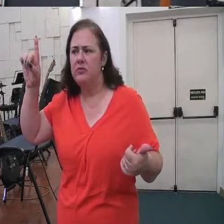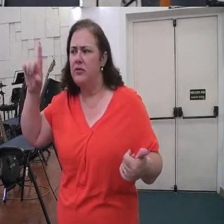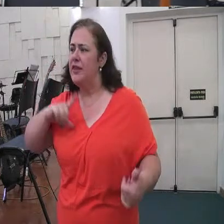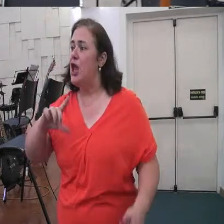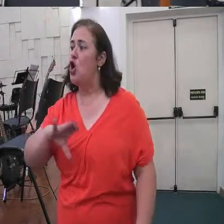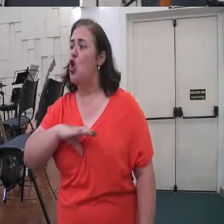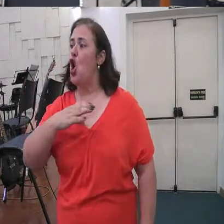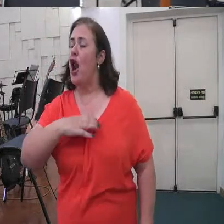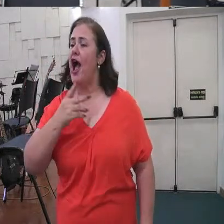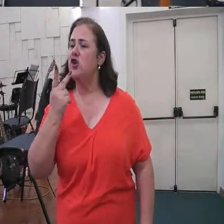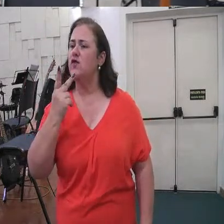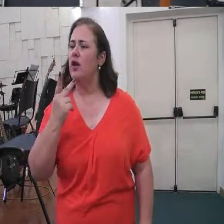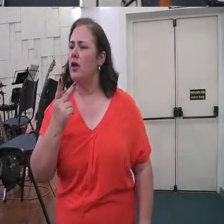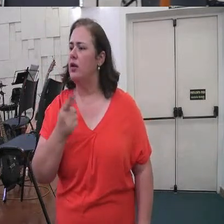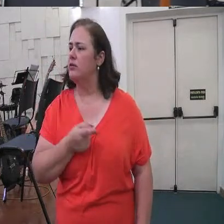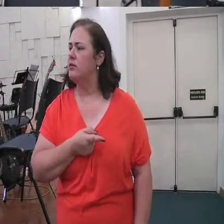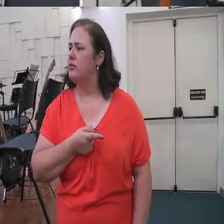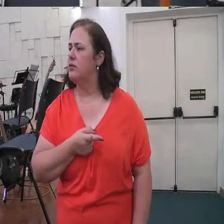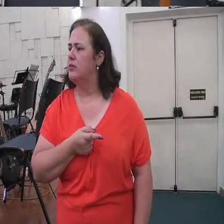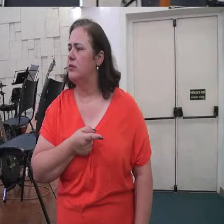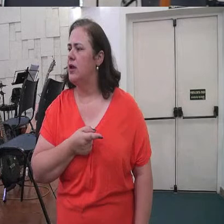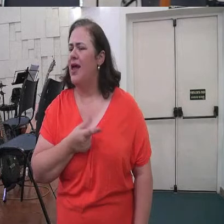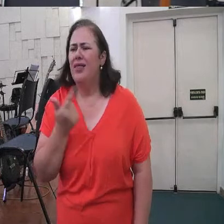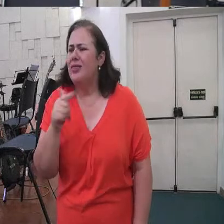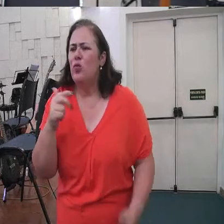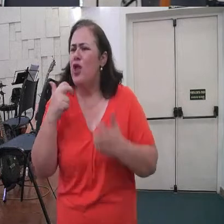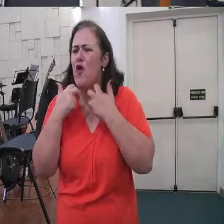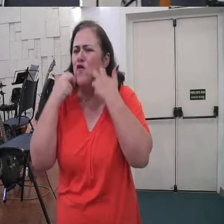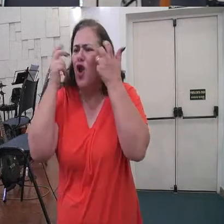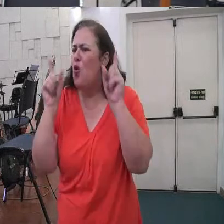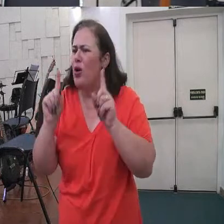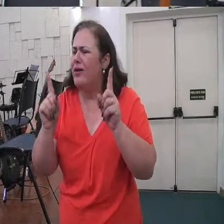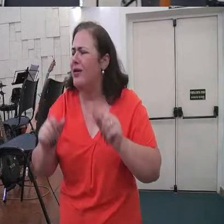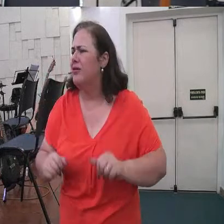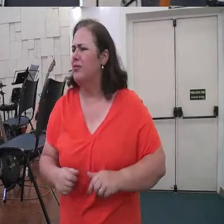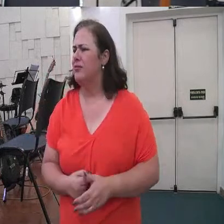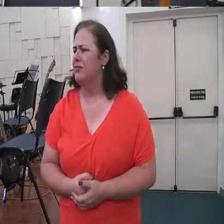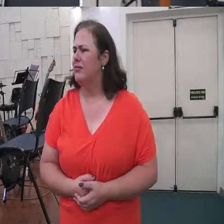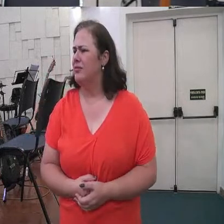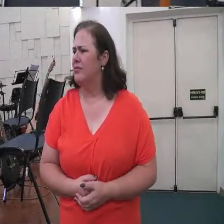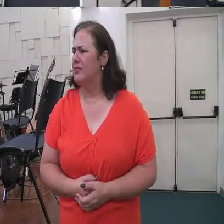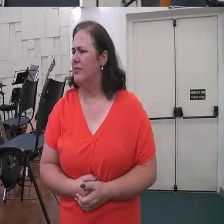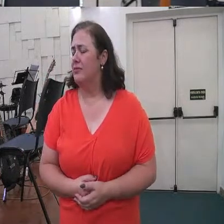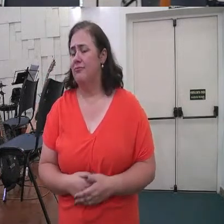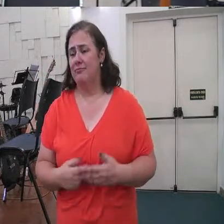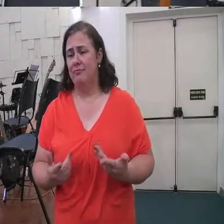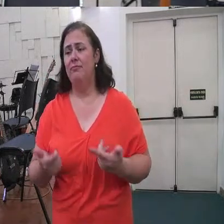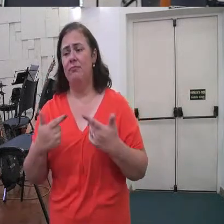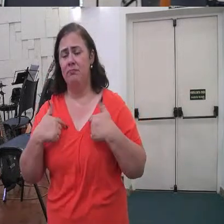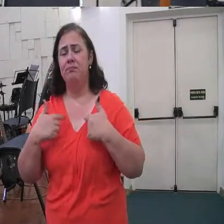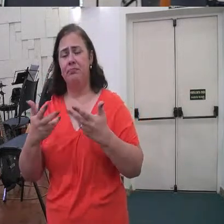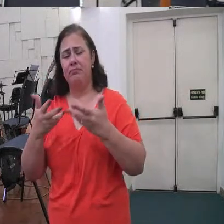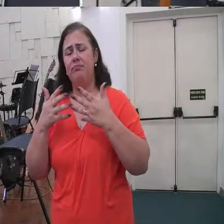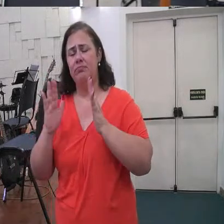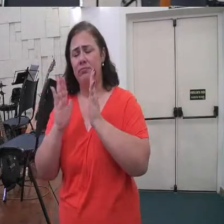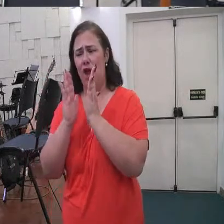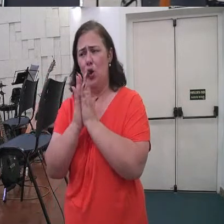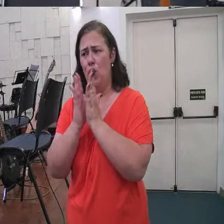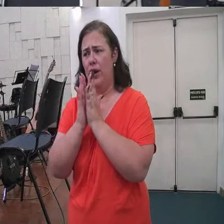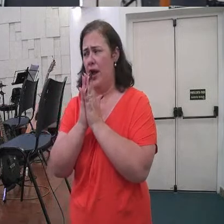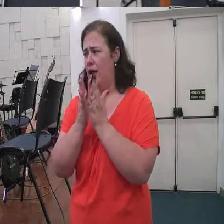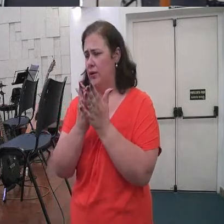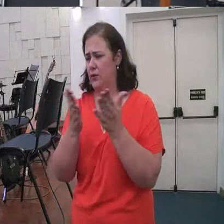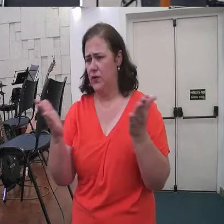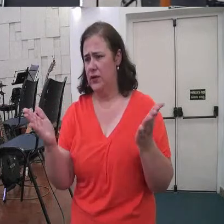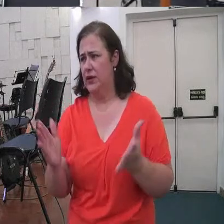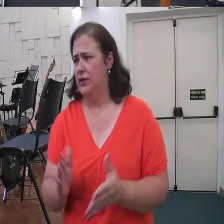Eu quero orar com você nesse momento. Quero orar com os irmãos. Porque se porventura precisamos de uma